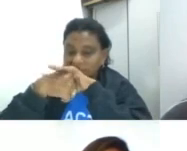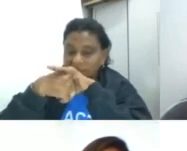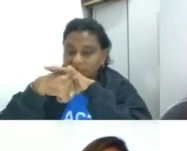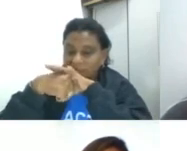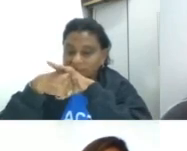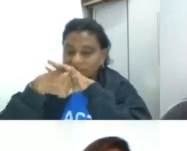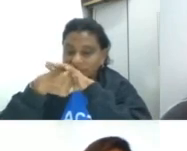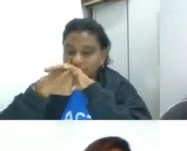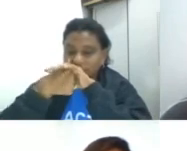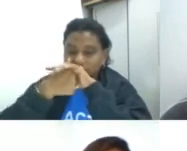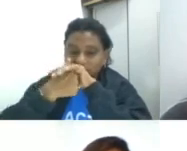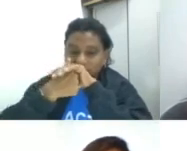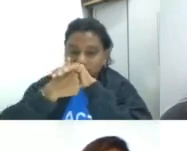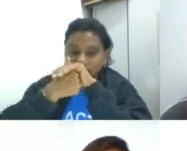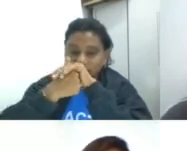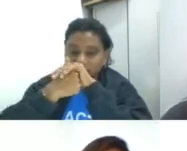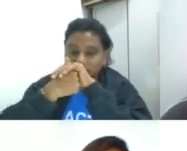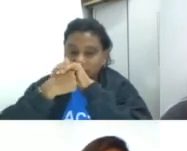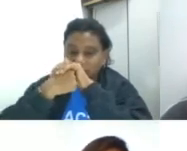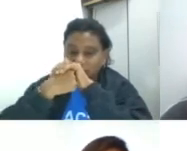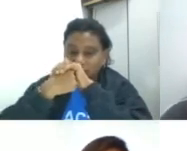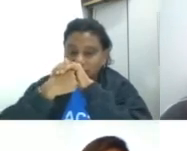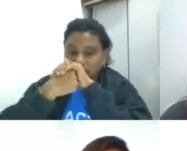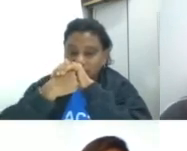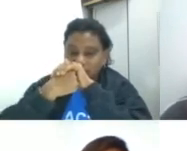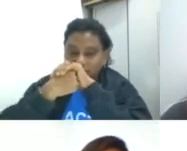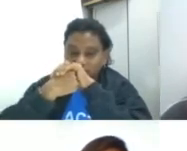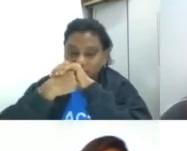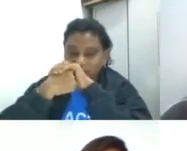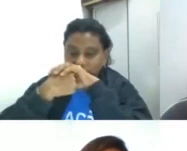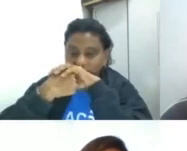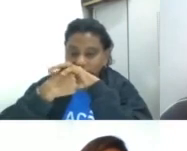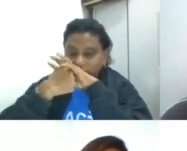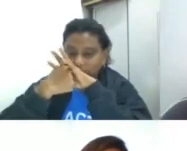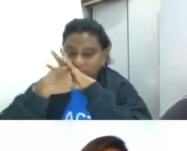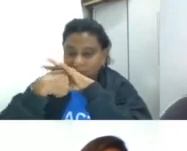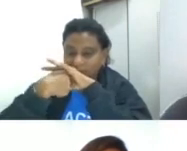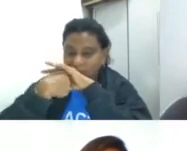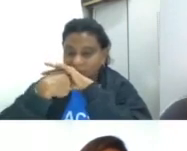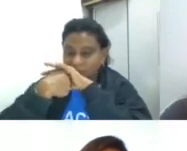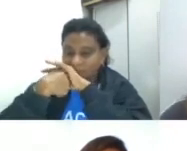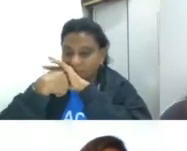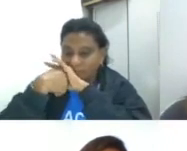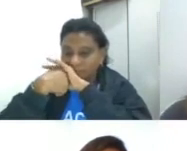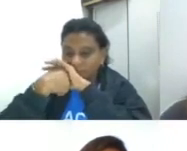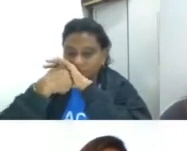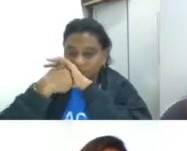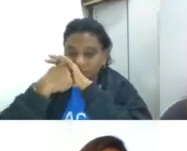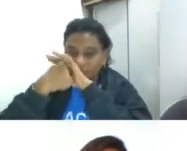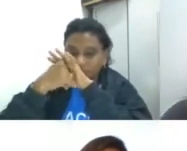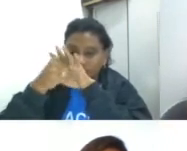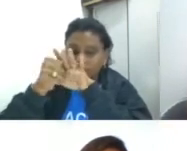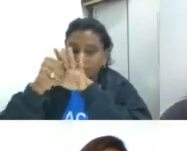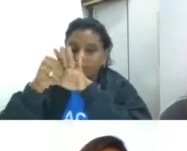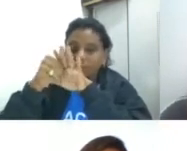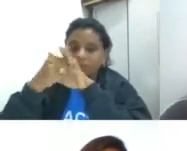recomendado como estratégia de adesão ao tratamento da tuberculose ele consiste na tomada diária da medicação observada por um profissional de